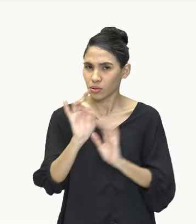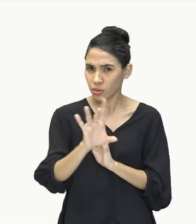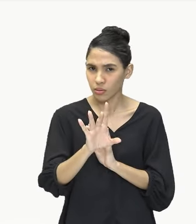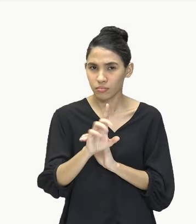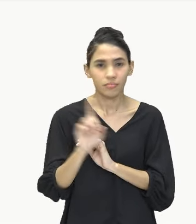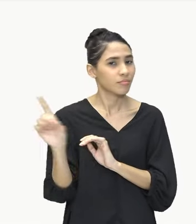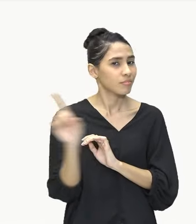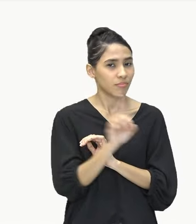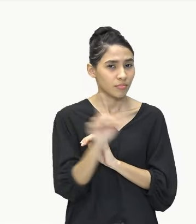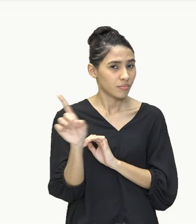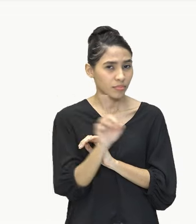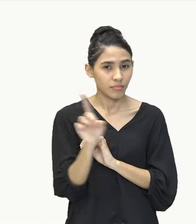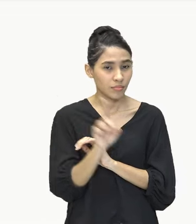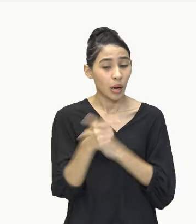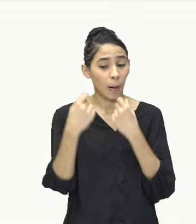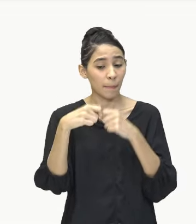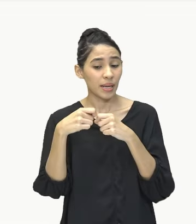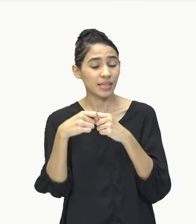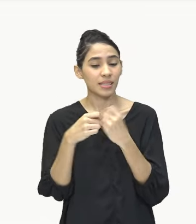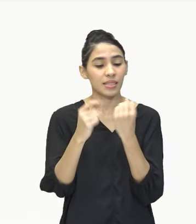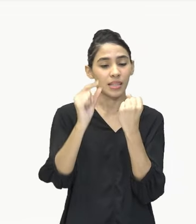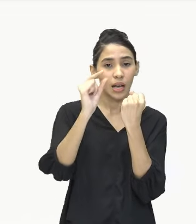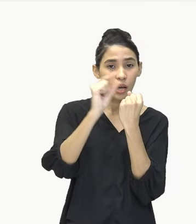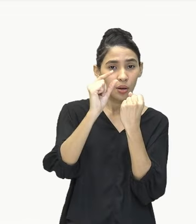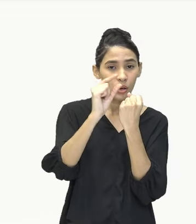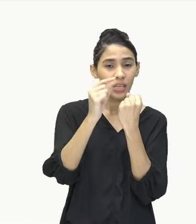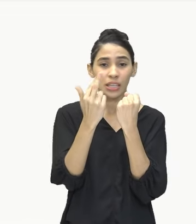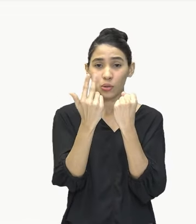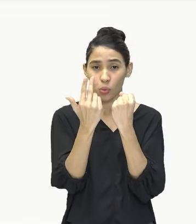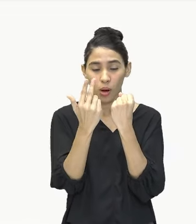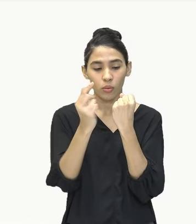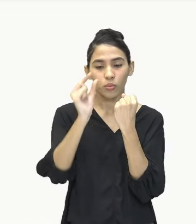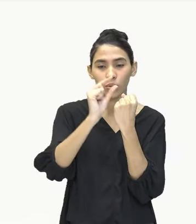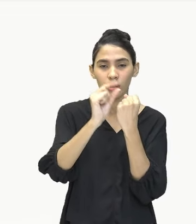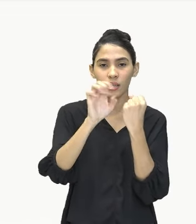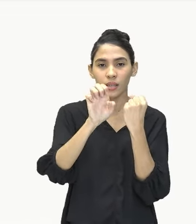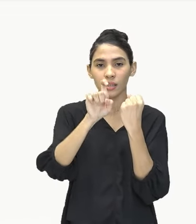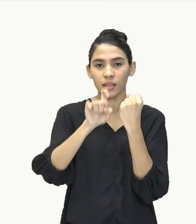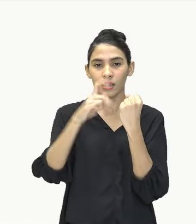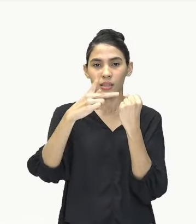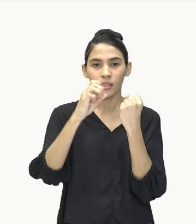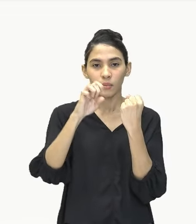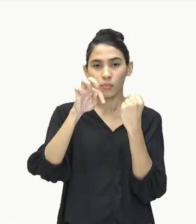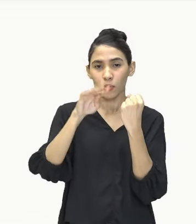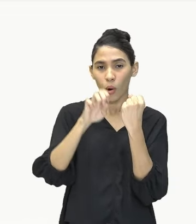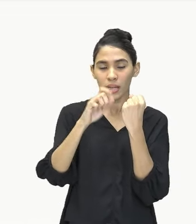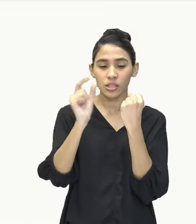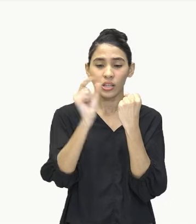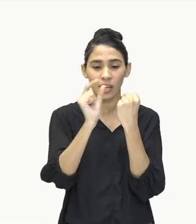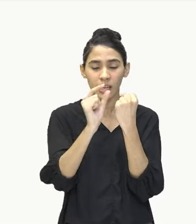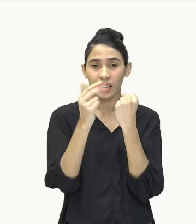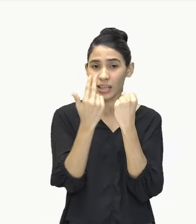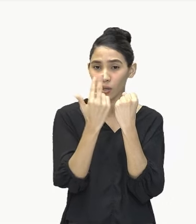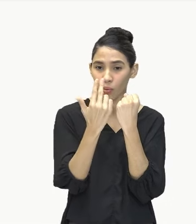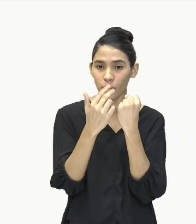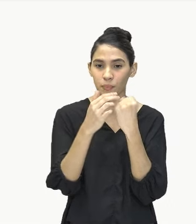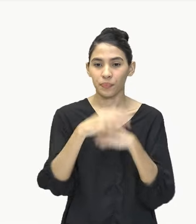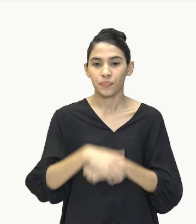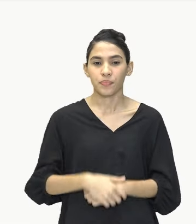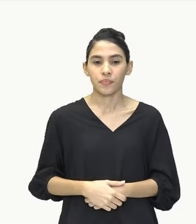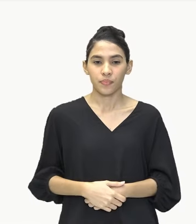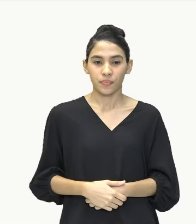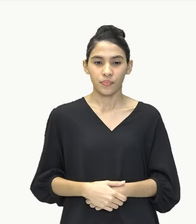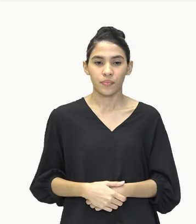basta. Tem que ser elevado ao mesmo expoente. Aqui no primeiro, nós observamos que o x está elevado a